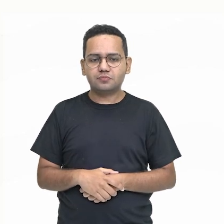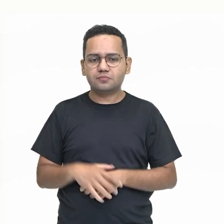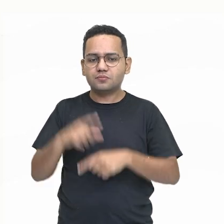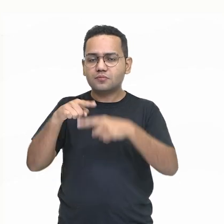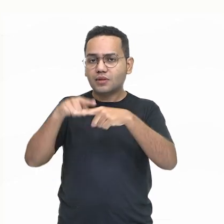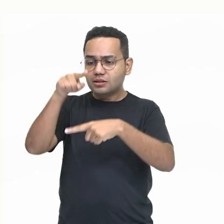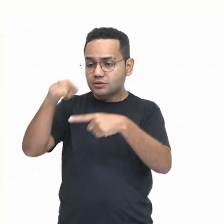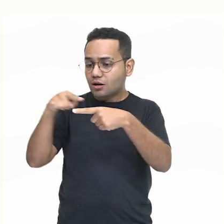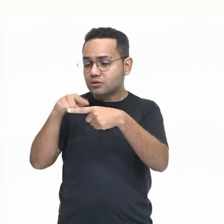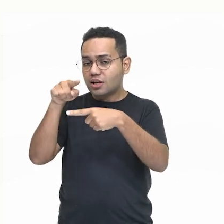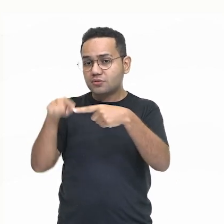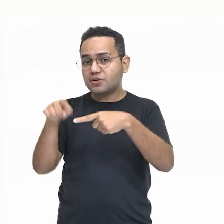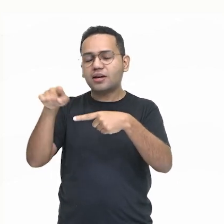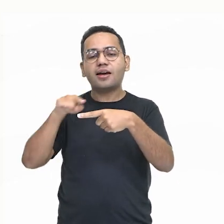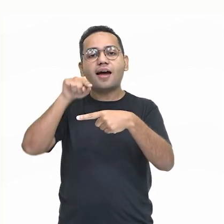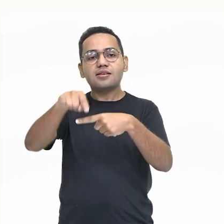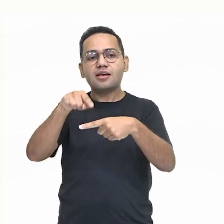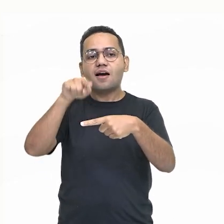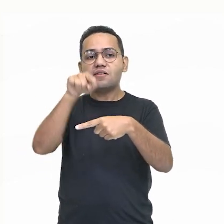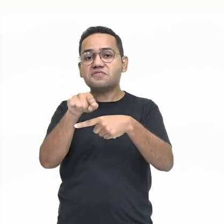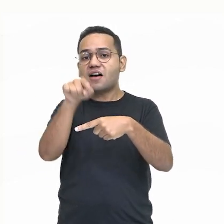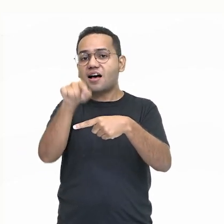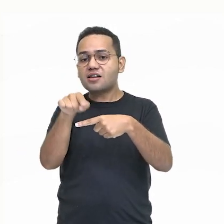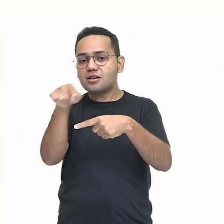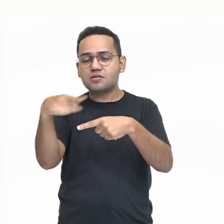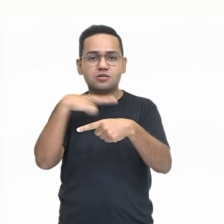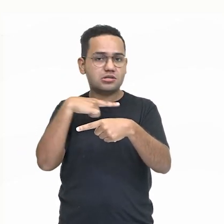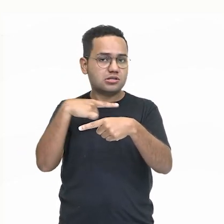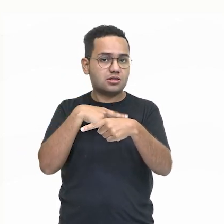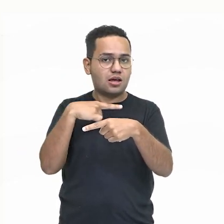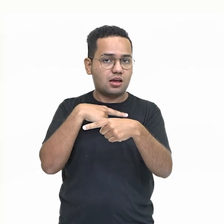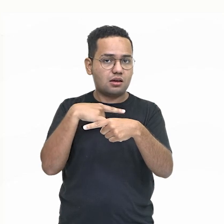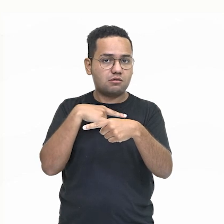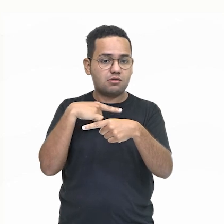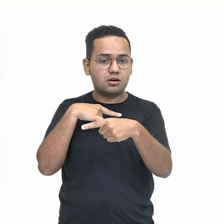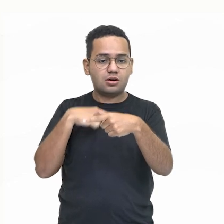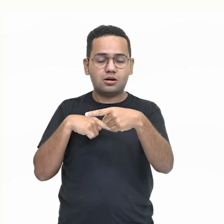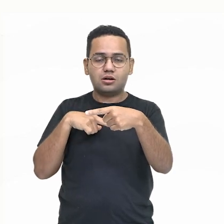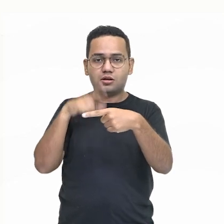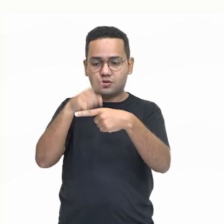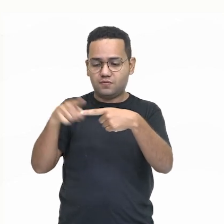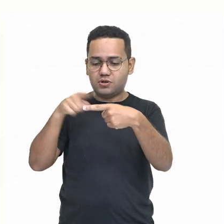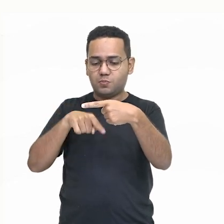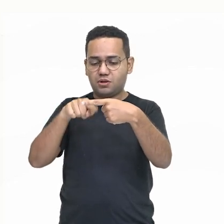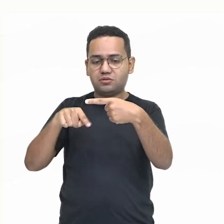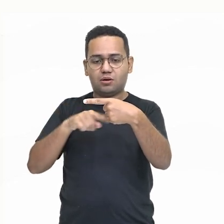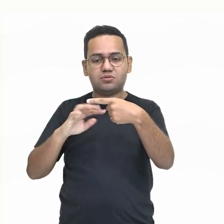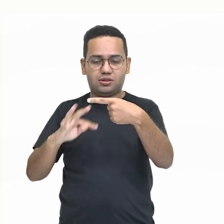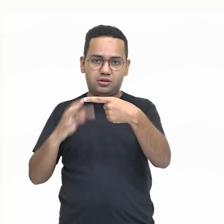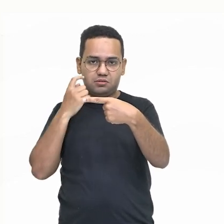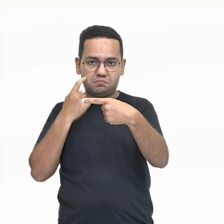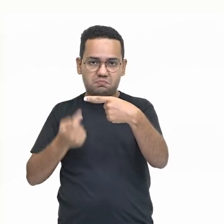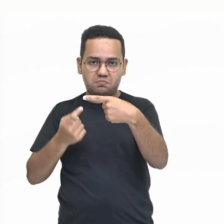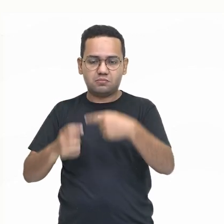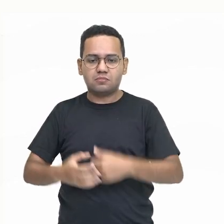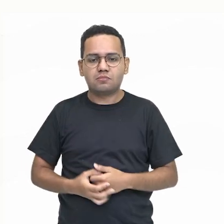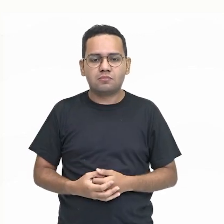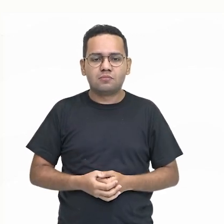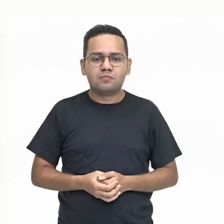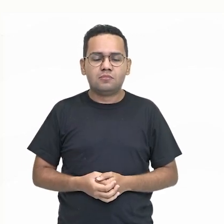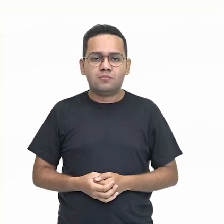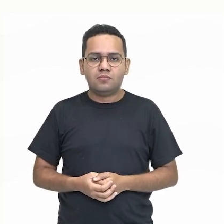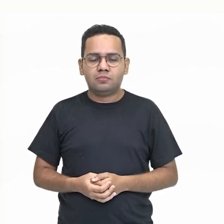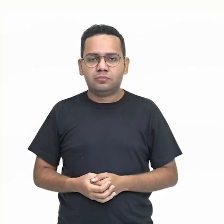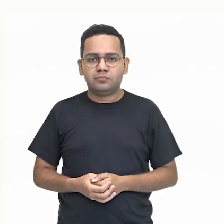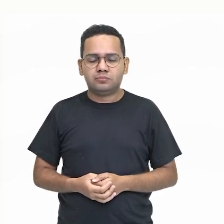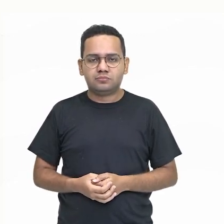Ao valor da variação da velocidade dividida pela variação do